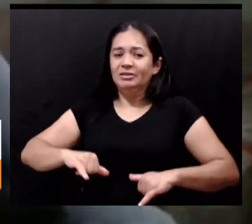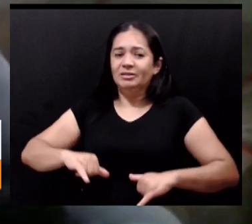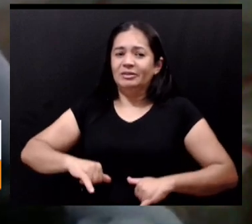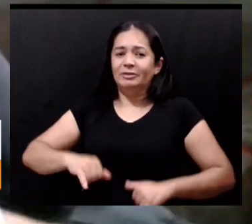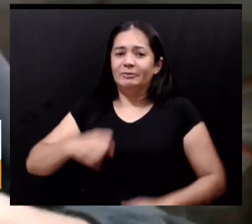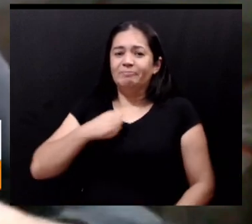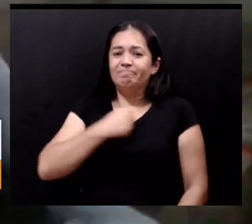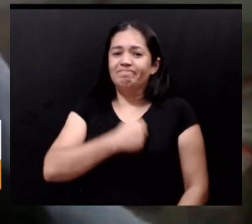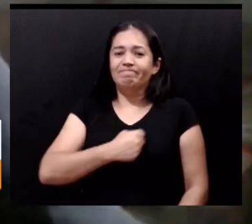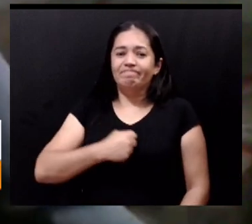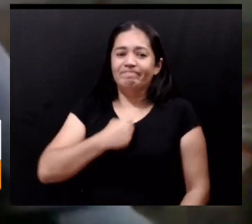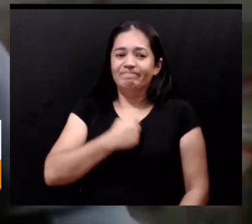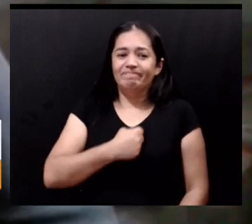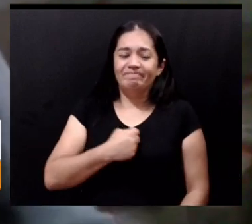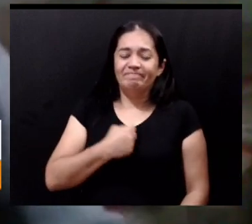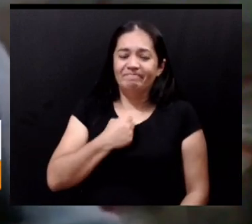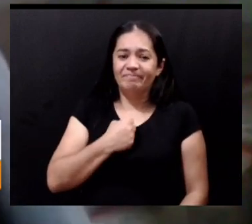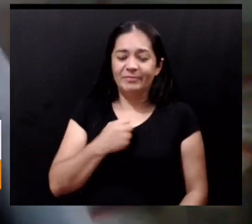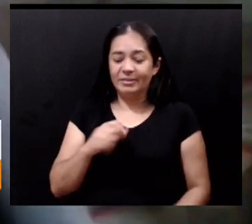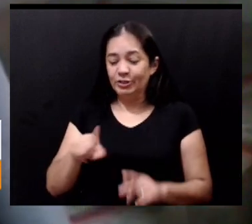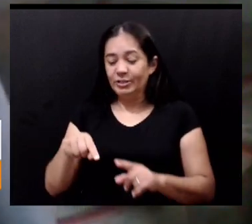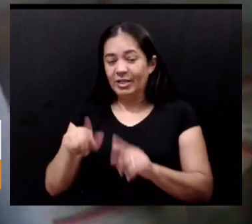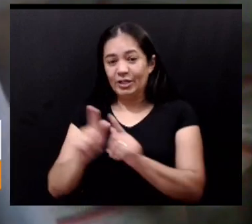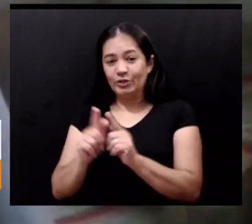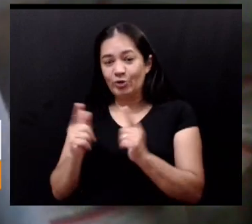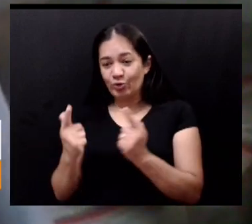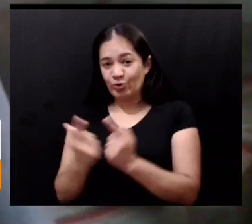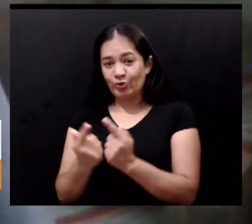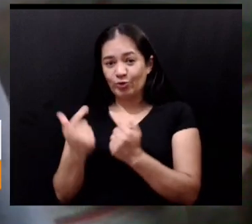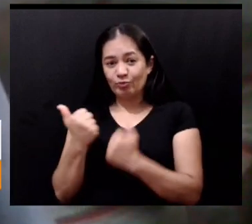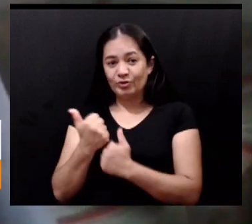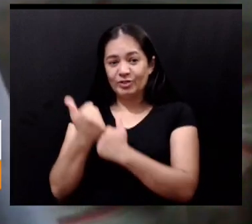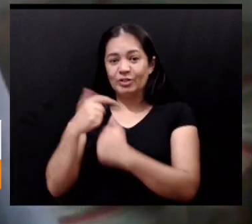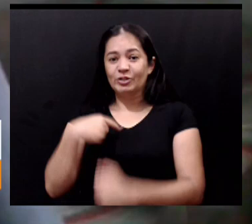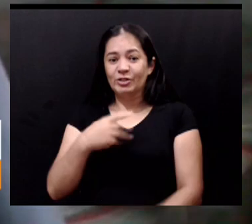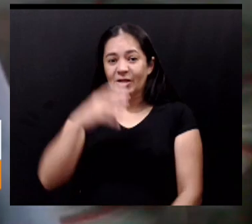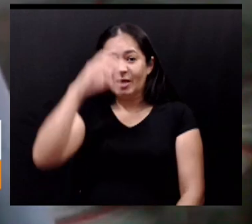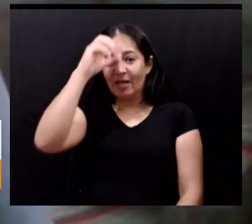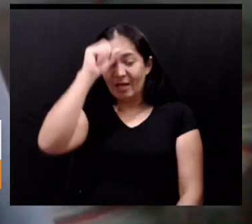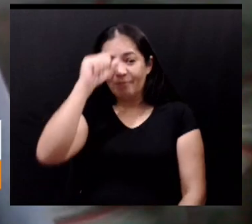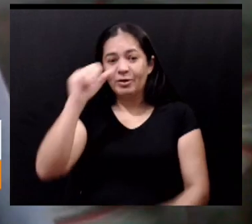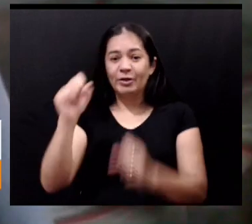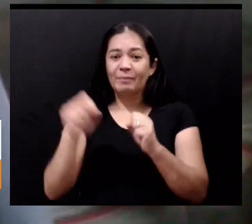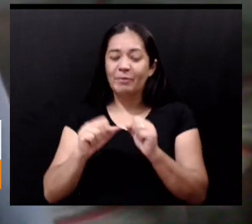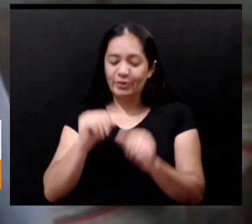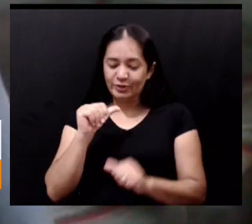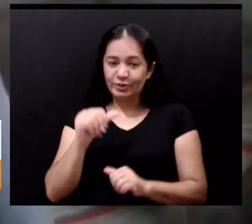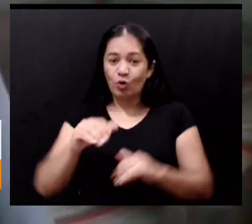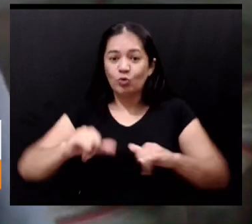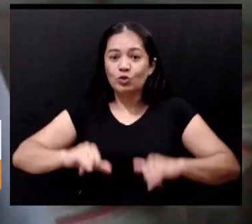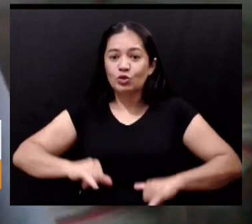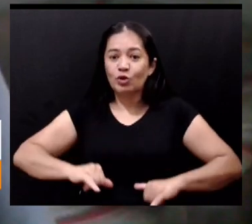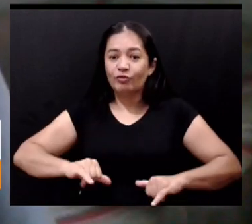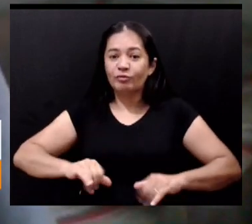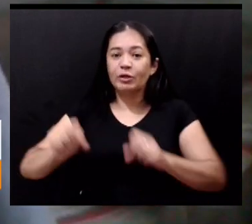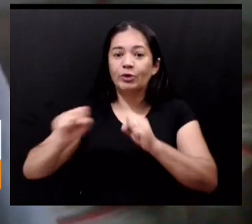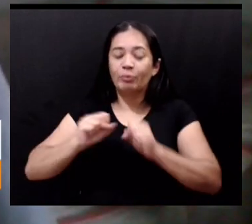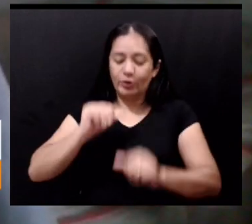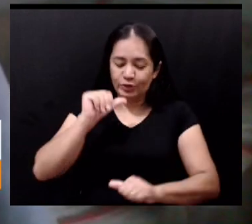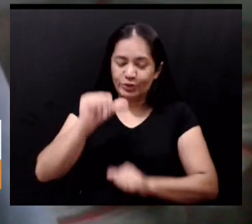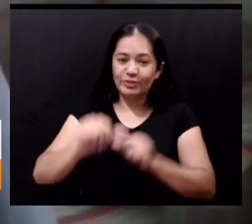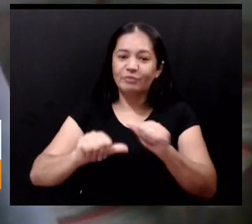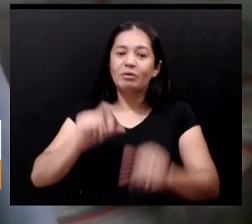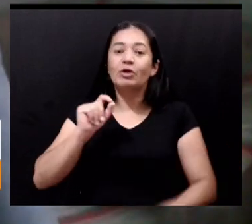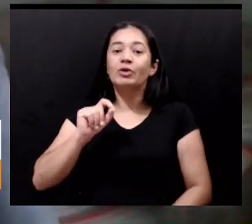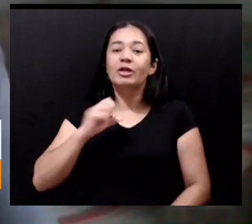de apoio, nós vamos aprendendo que ela pode se transformar numa saudade, e numa saudade gostosa.